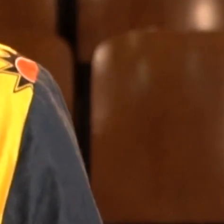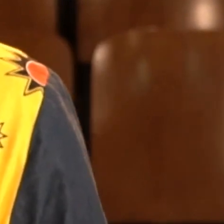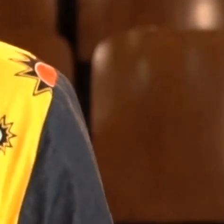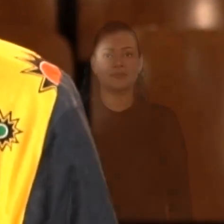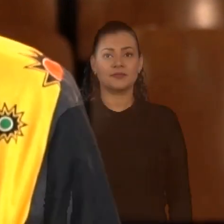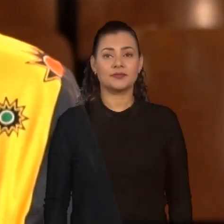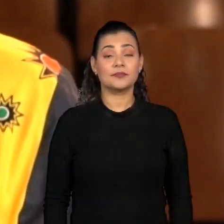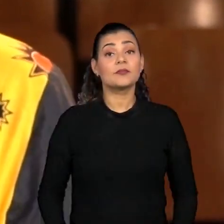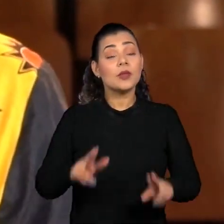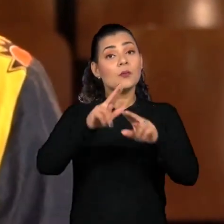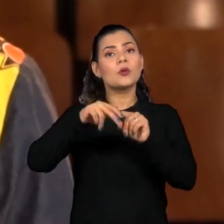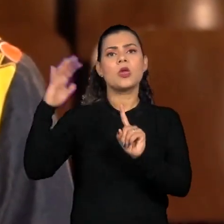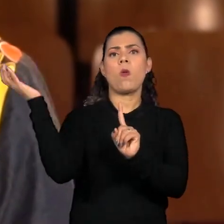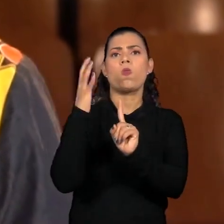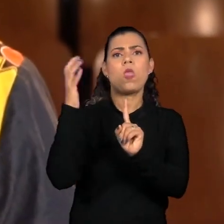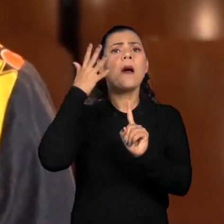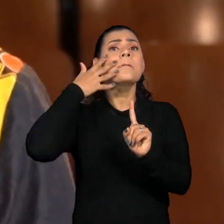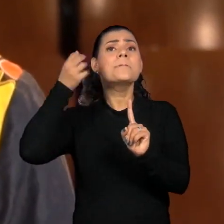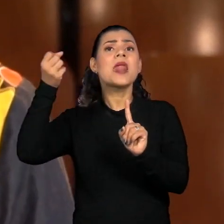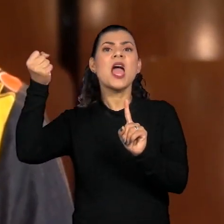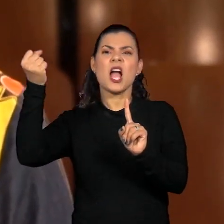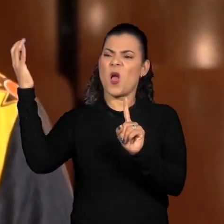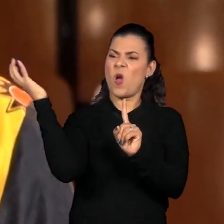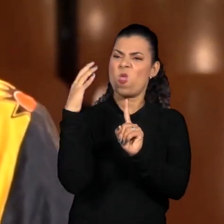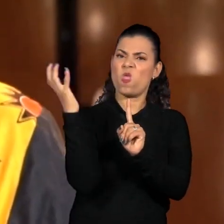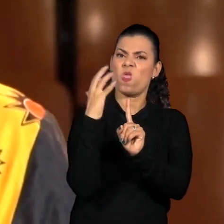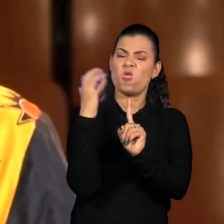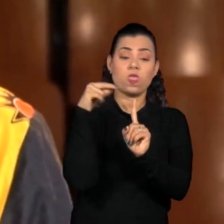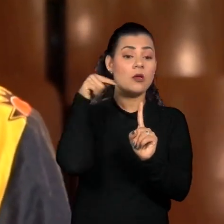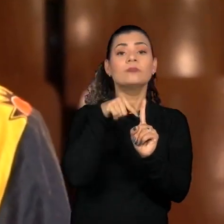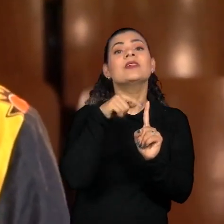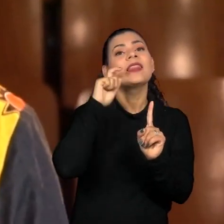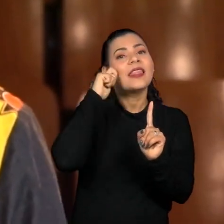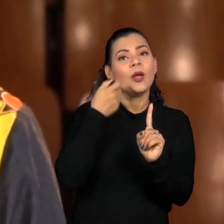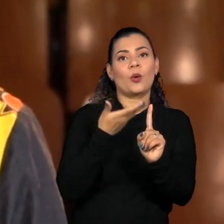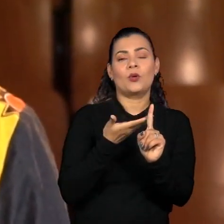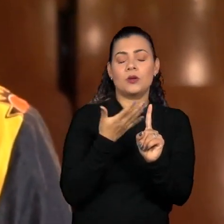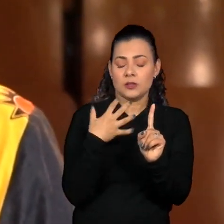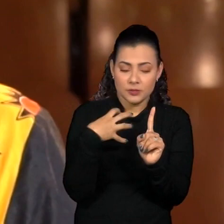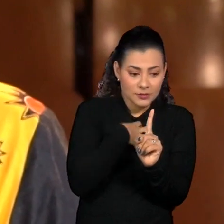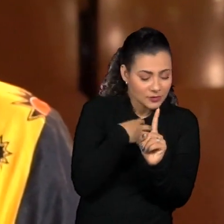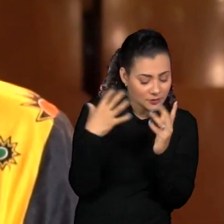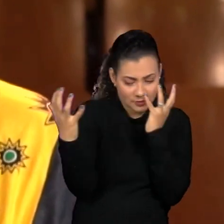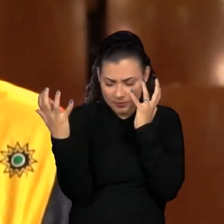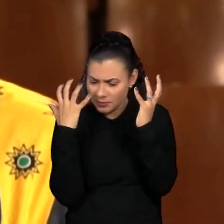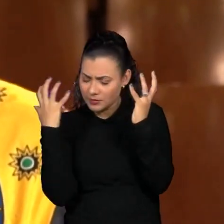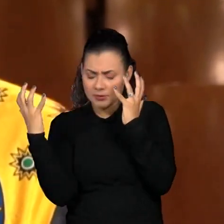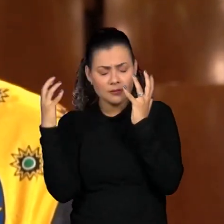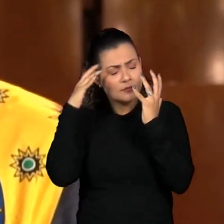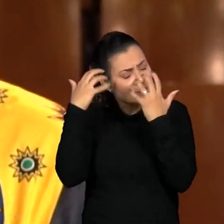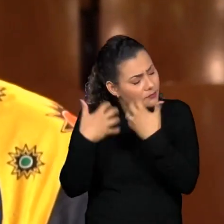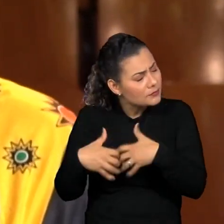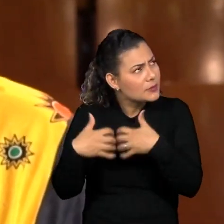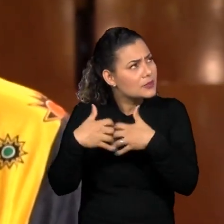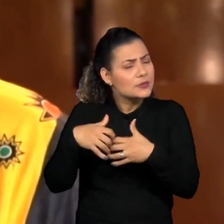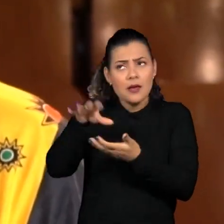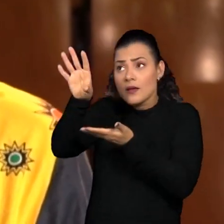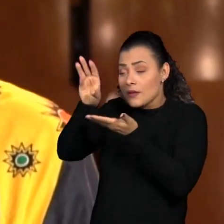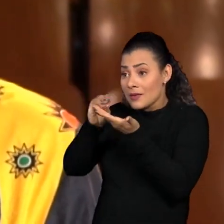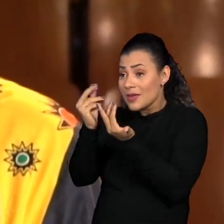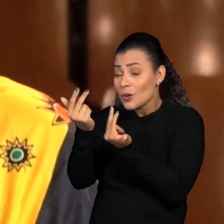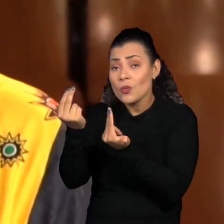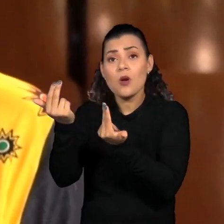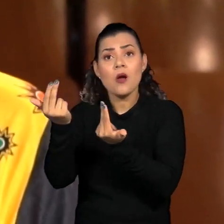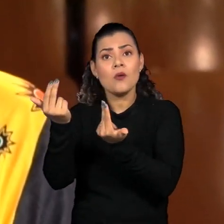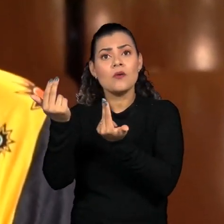Esse embranquecimento do negro ele se dá muito em função de como a indústria cultural vai também condicionando a gente a pensar com a cabeça deles, a falar